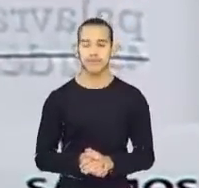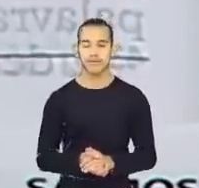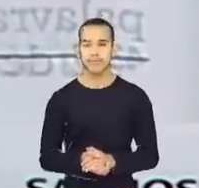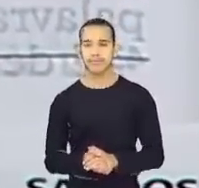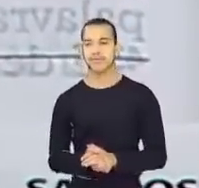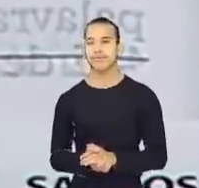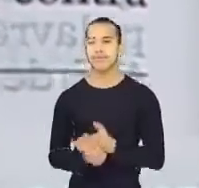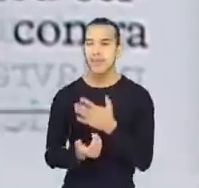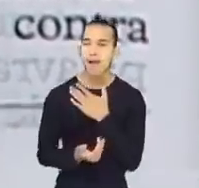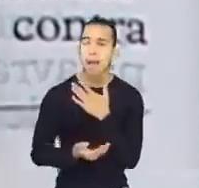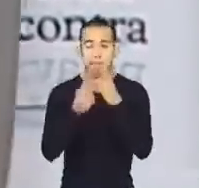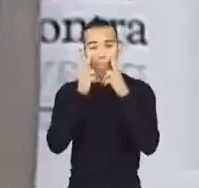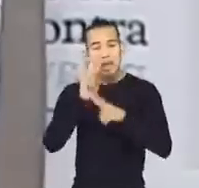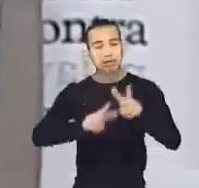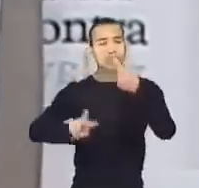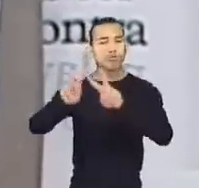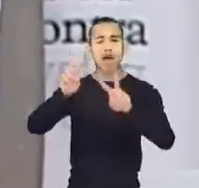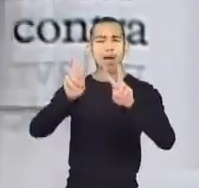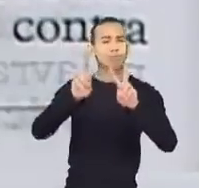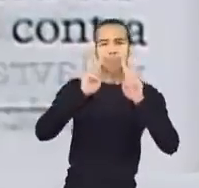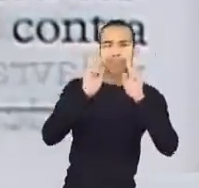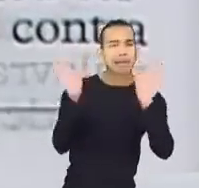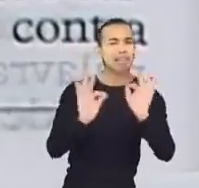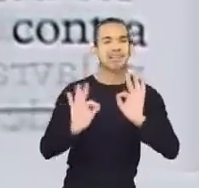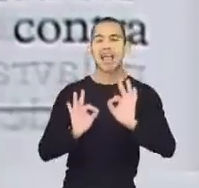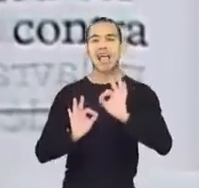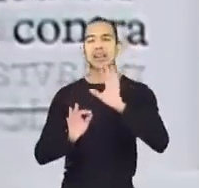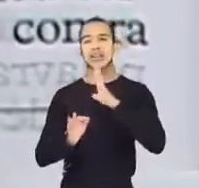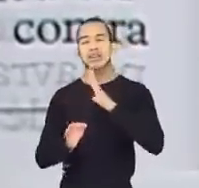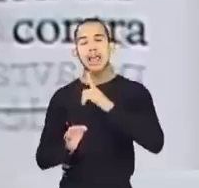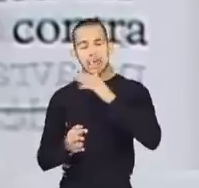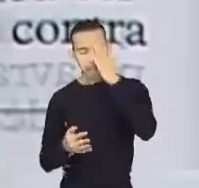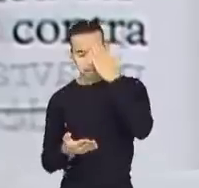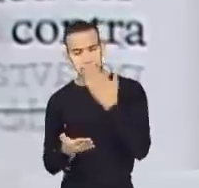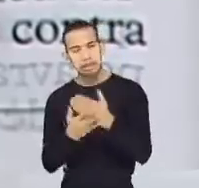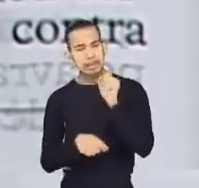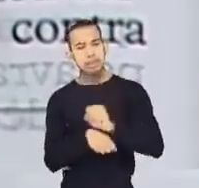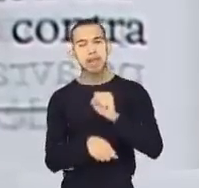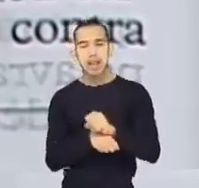Os meus olhos desfaleceram esperando por tua promessa.